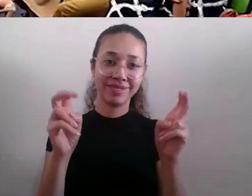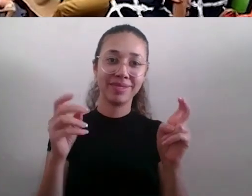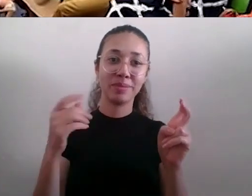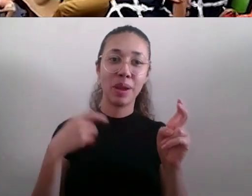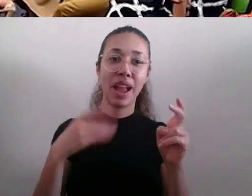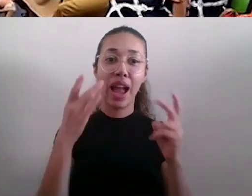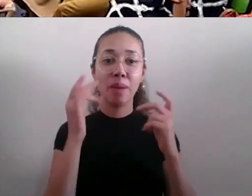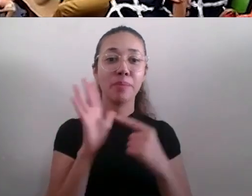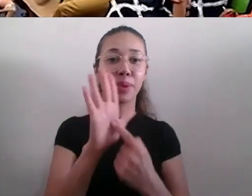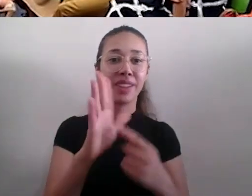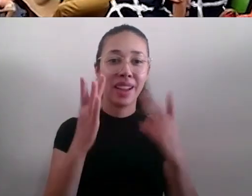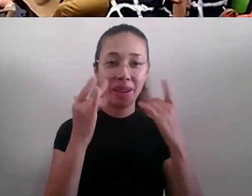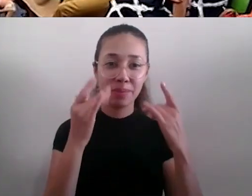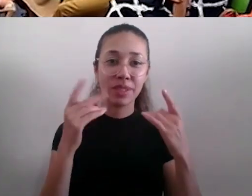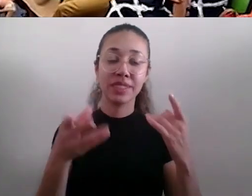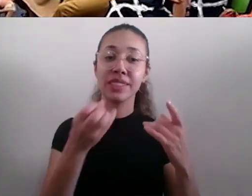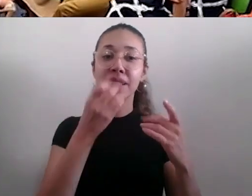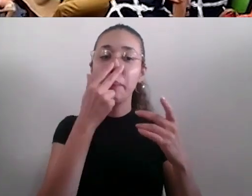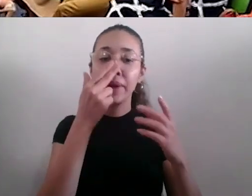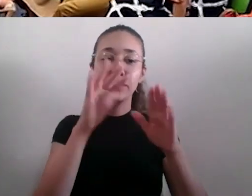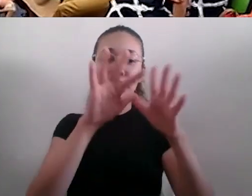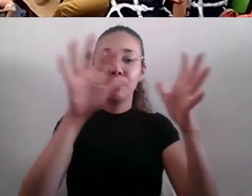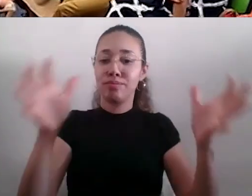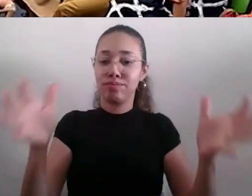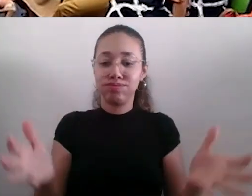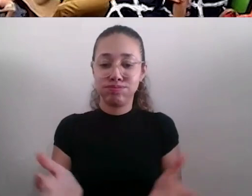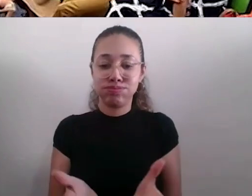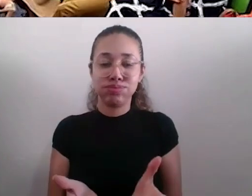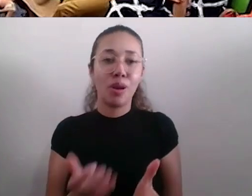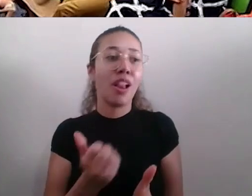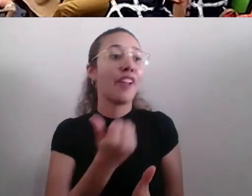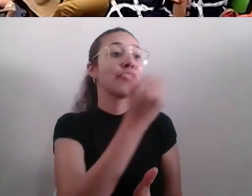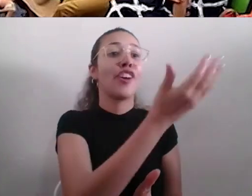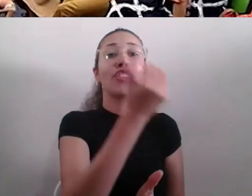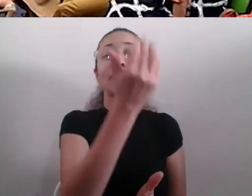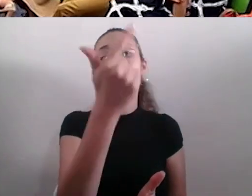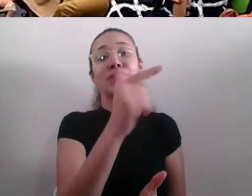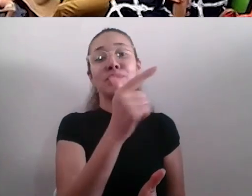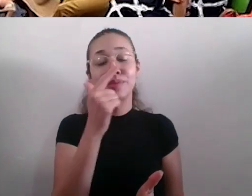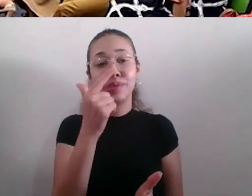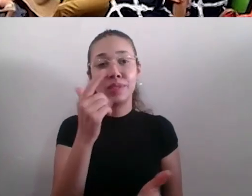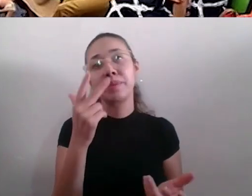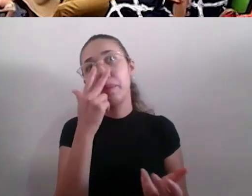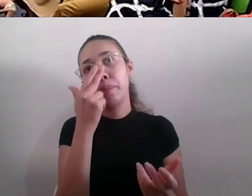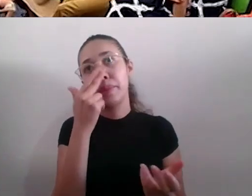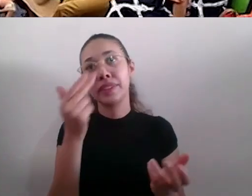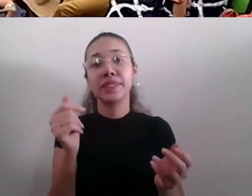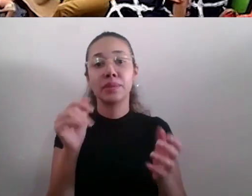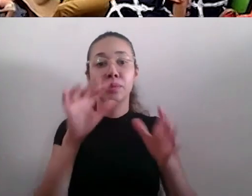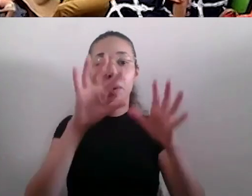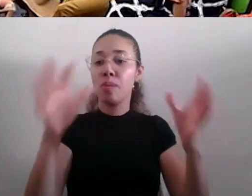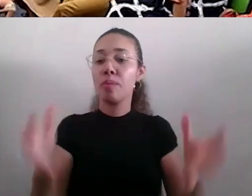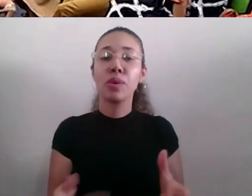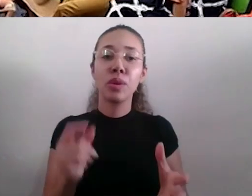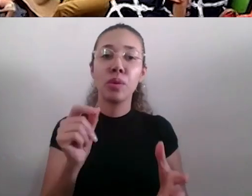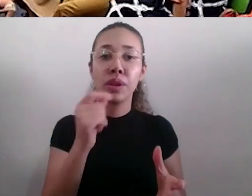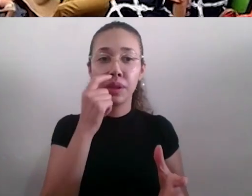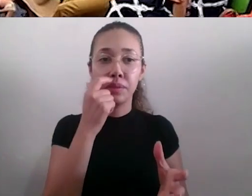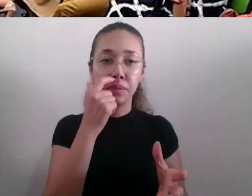principalmente uma bolha sudestina, mais do que qualquer outra bolha. Não é uma bolha de gênero, ao contrário do Praia, por exemplo, que é